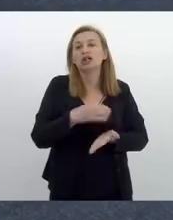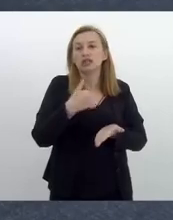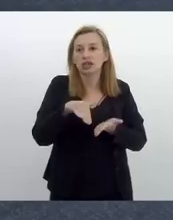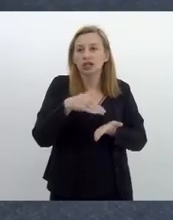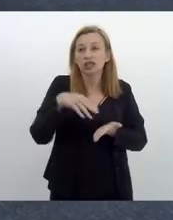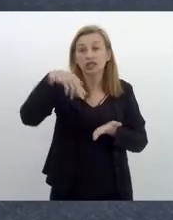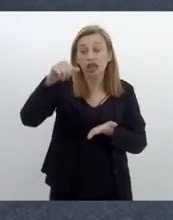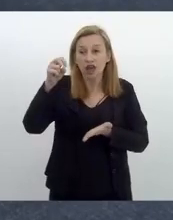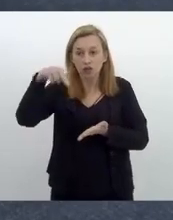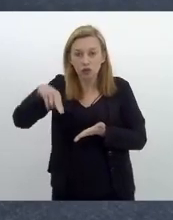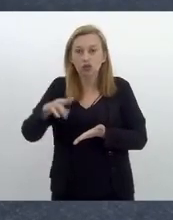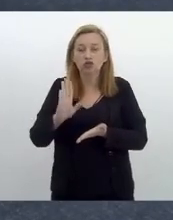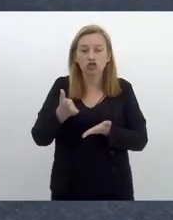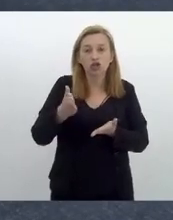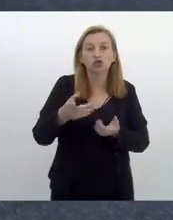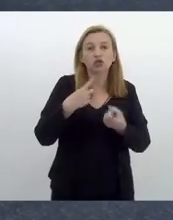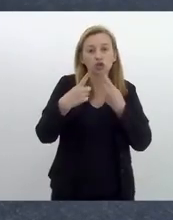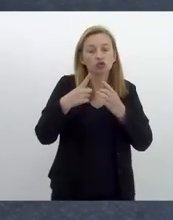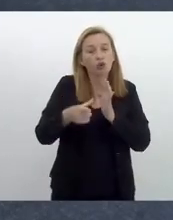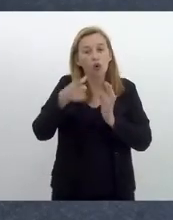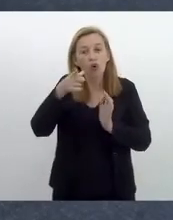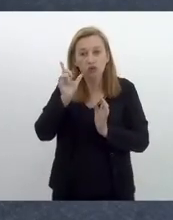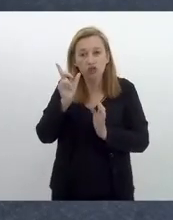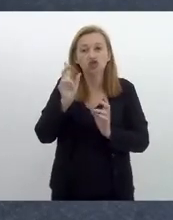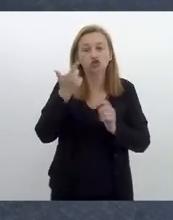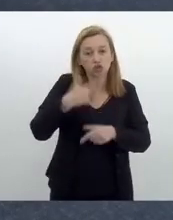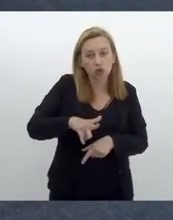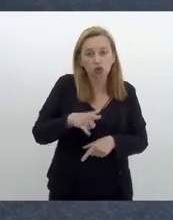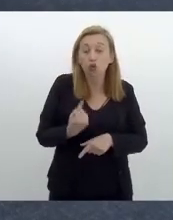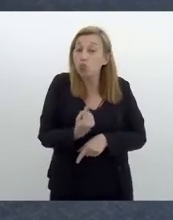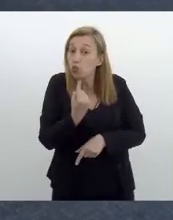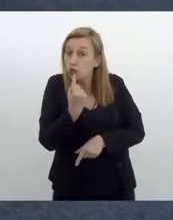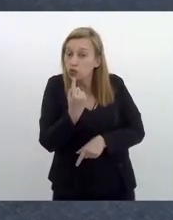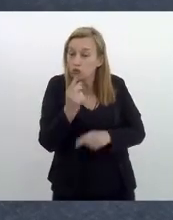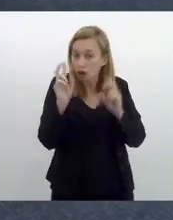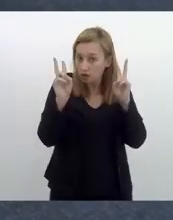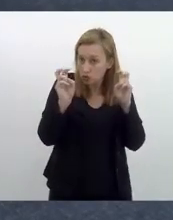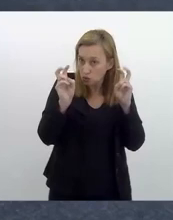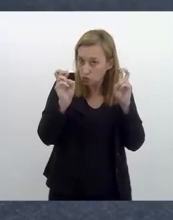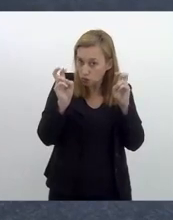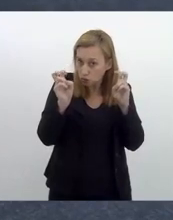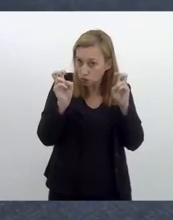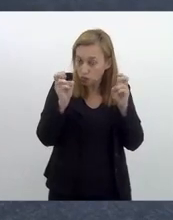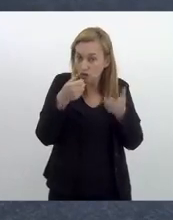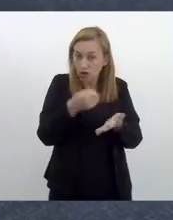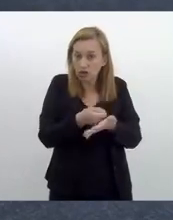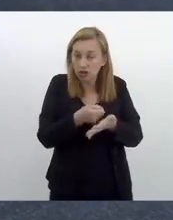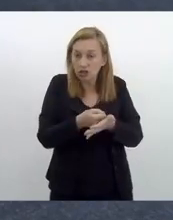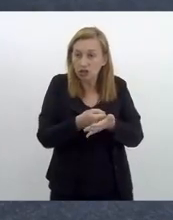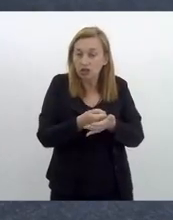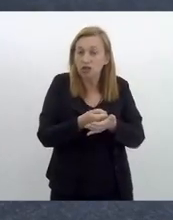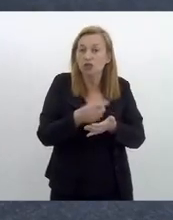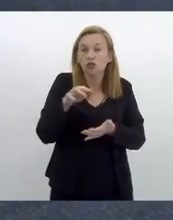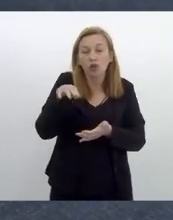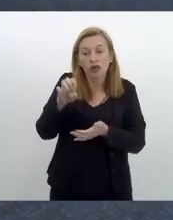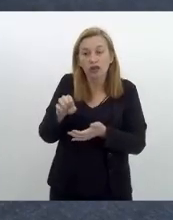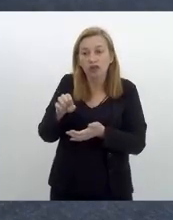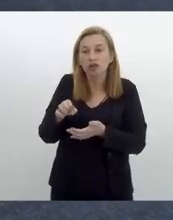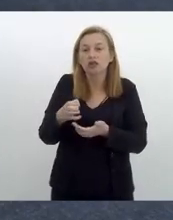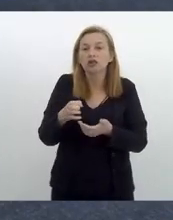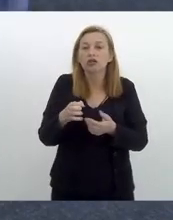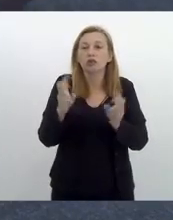Nelson Rocha discutimos isso ontem de novo o único item o único item das exigências do regime sobre a questão